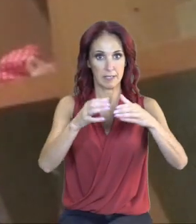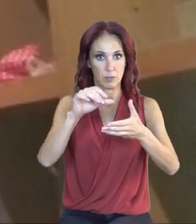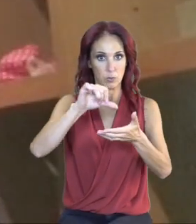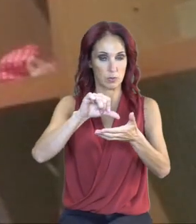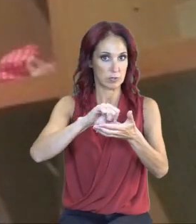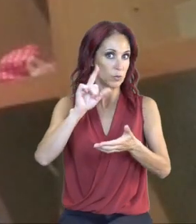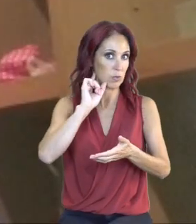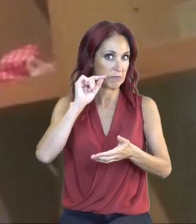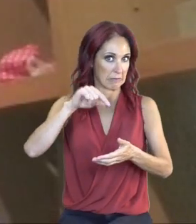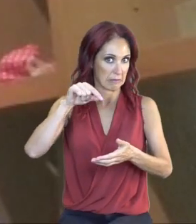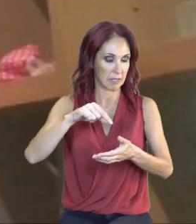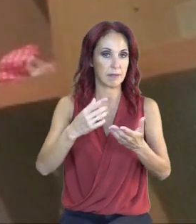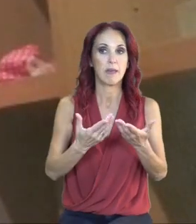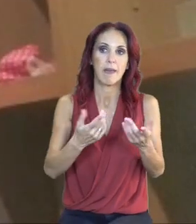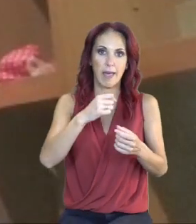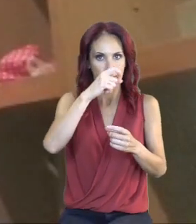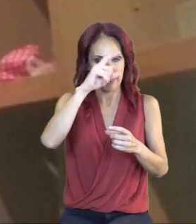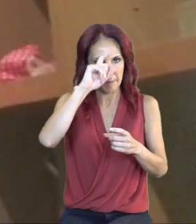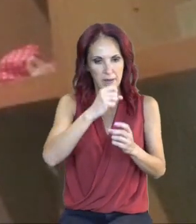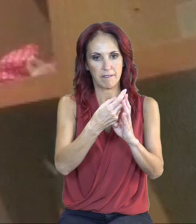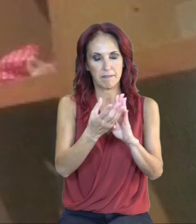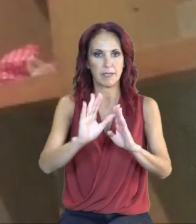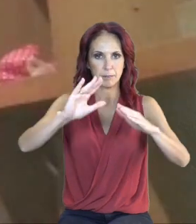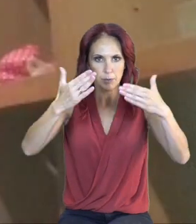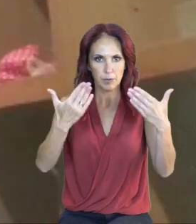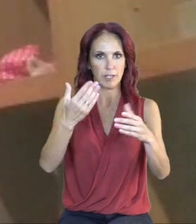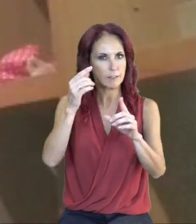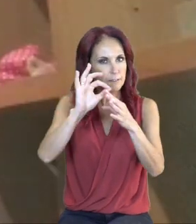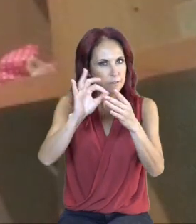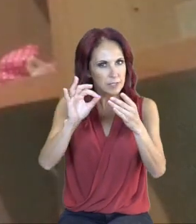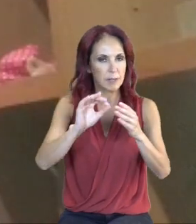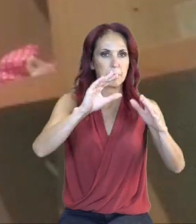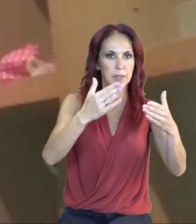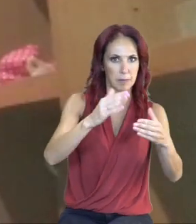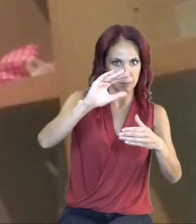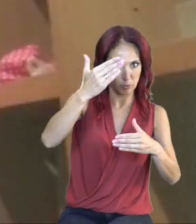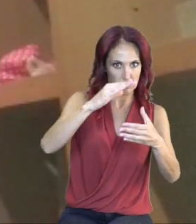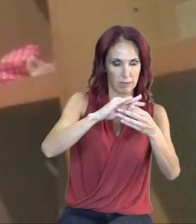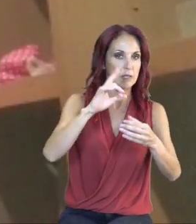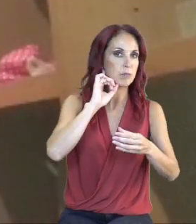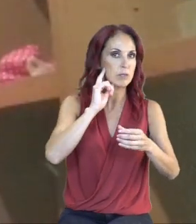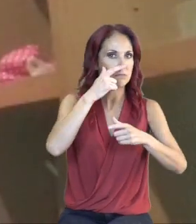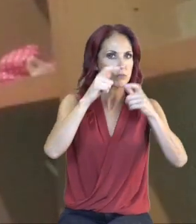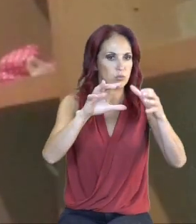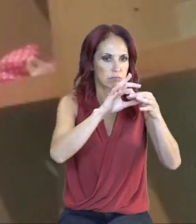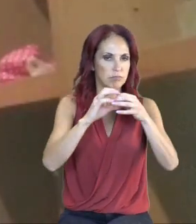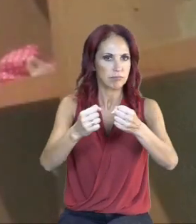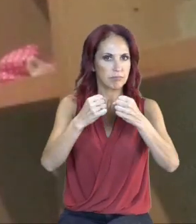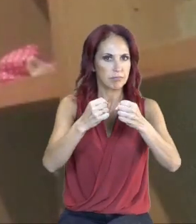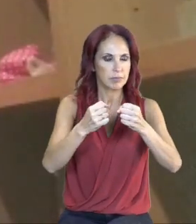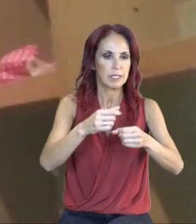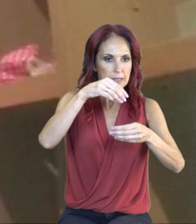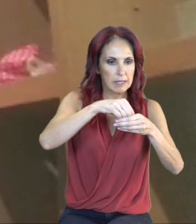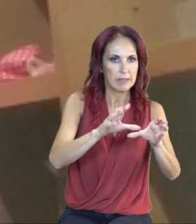Abordar o período da pandemia no Centro Qualifica Henrique Nogueira implica recordar um conjunto de prioridades que definimos para a nossa ação. A primeira tinha a ver com a importância de mantermos as